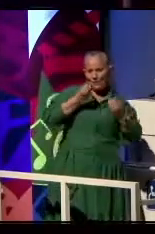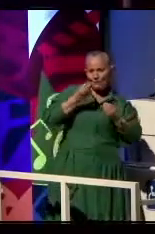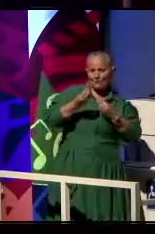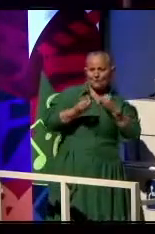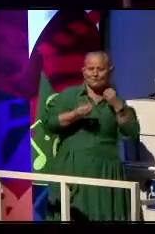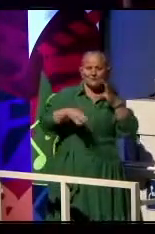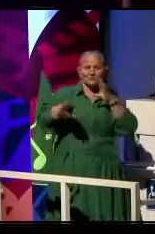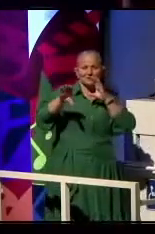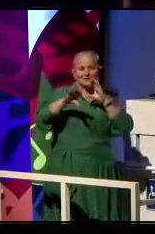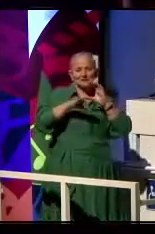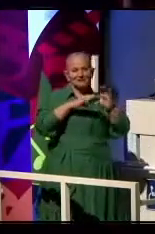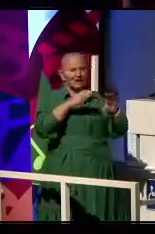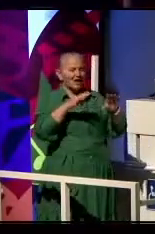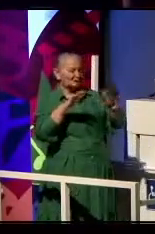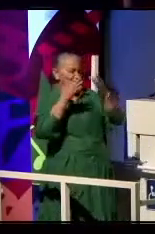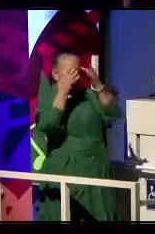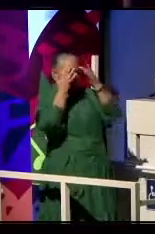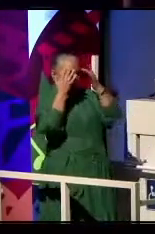num disco dele.